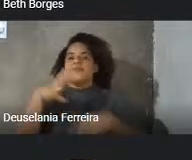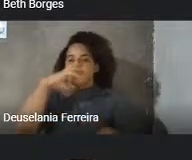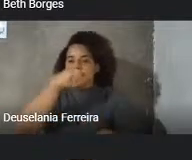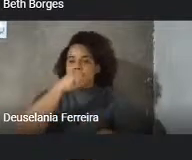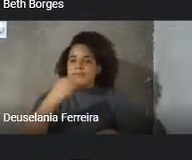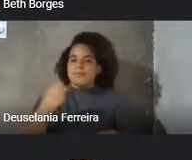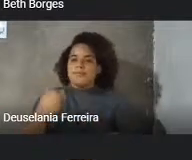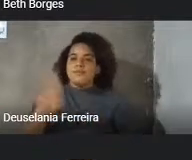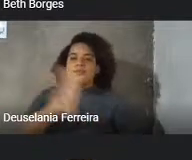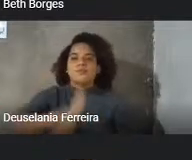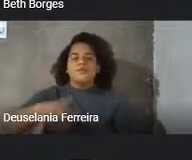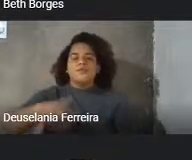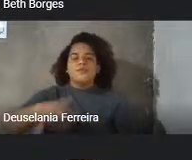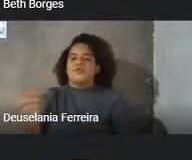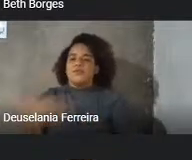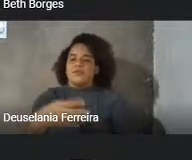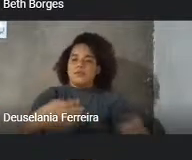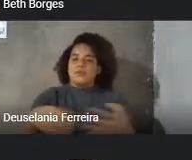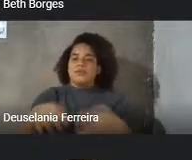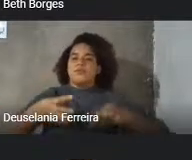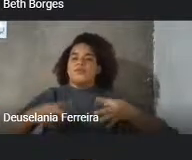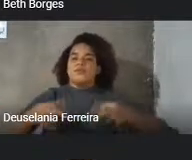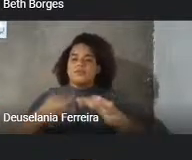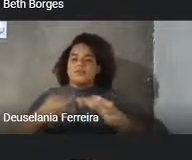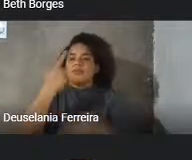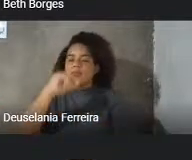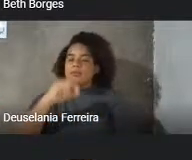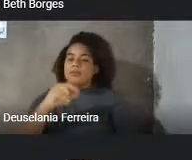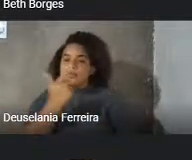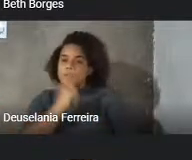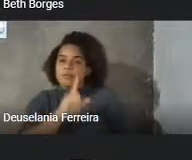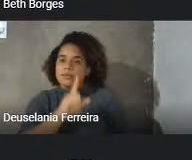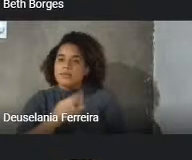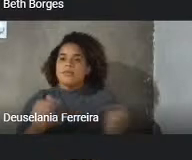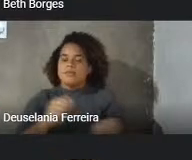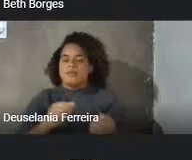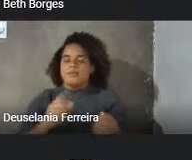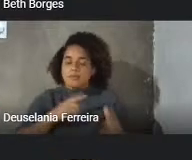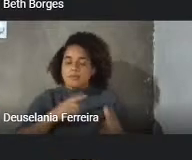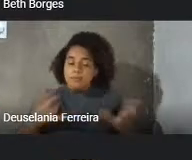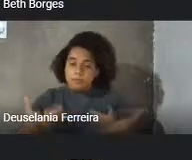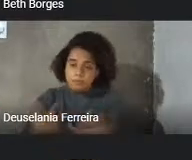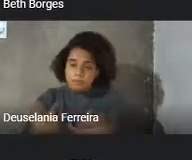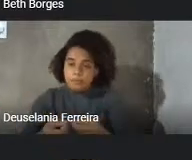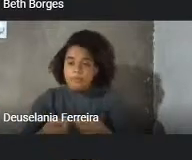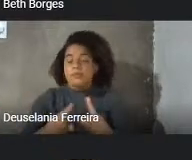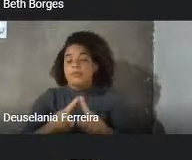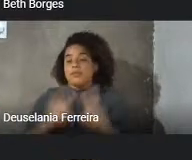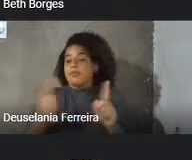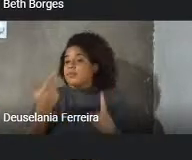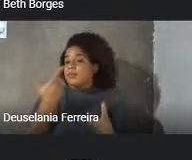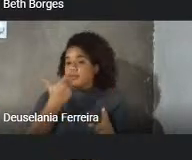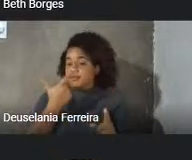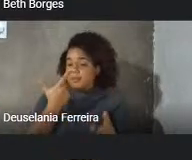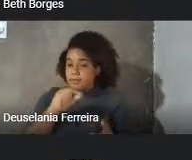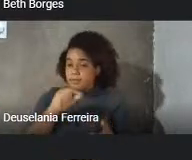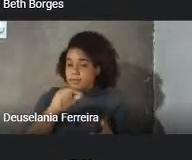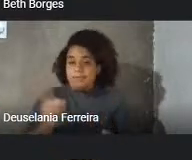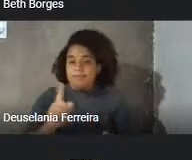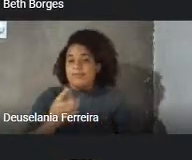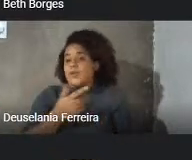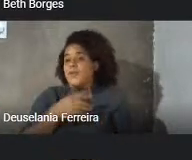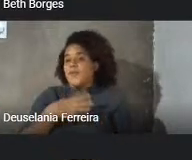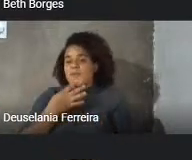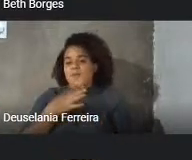novas tecnologias, que quem tem domínio faz, consegue fazer essa diferença. Quem não tem precisa